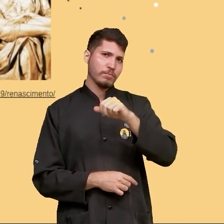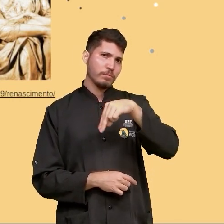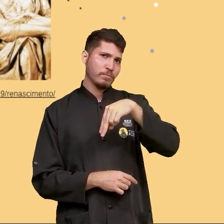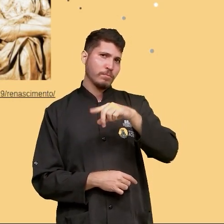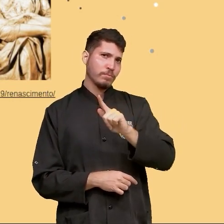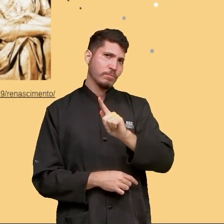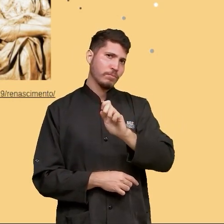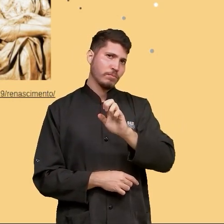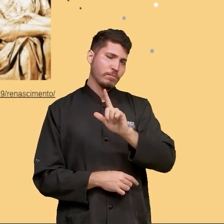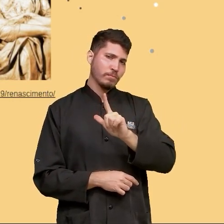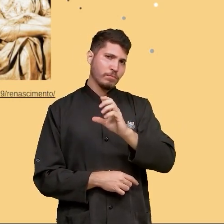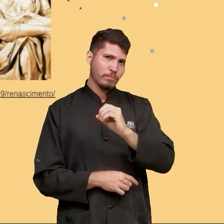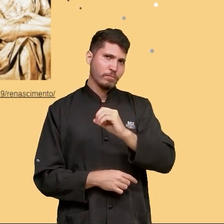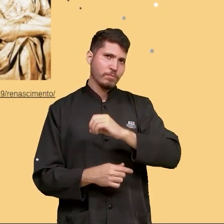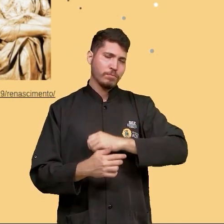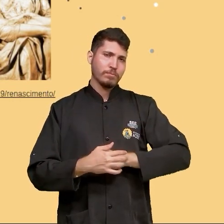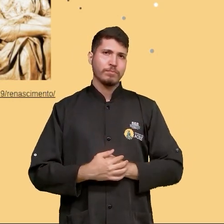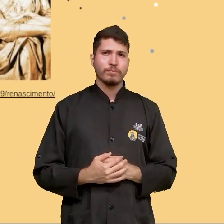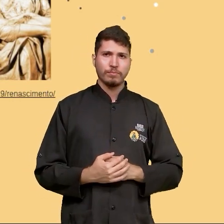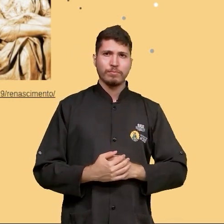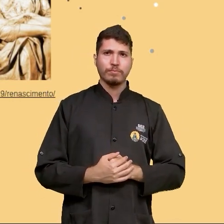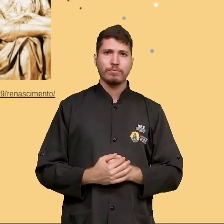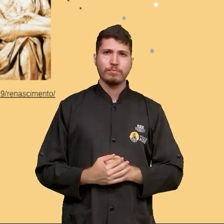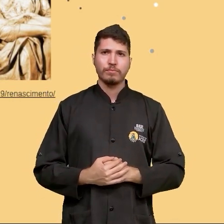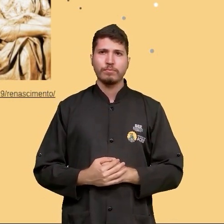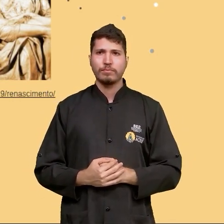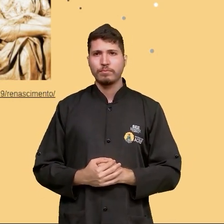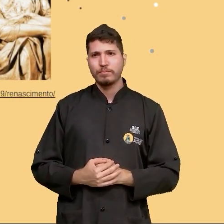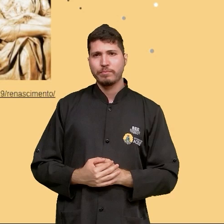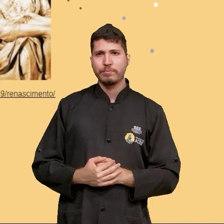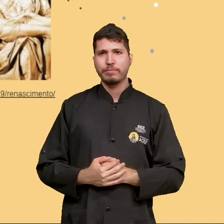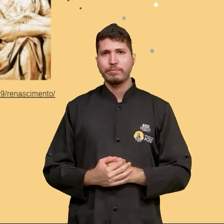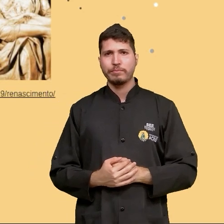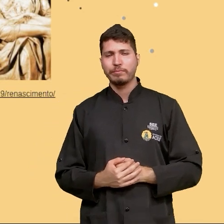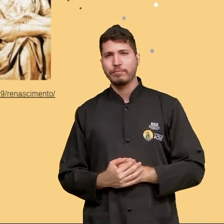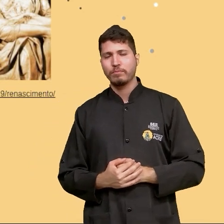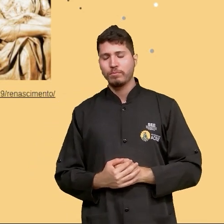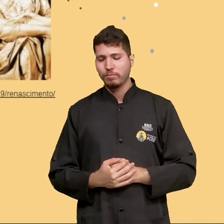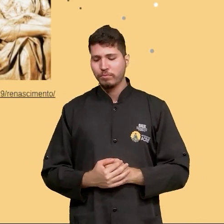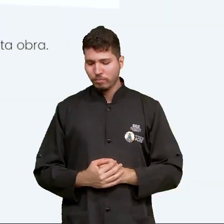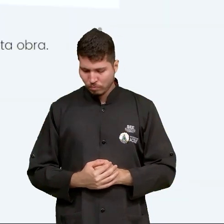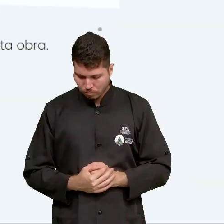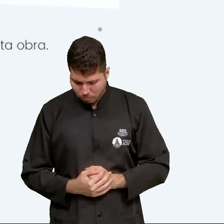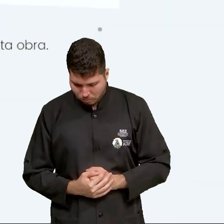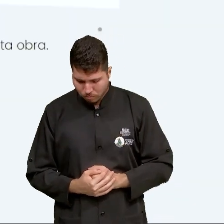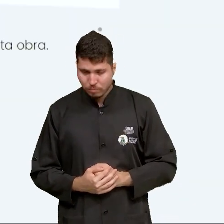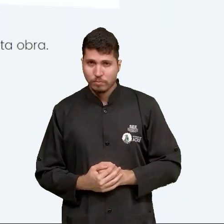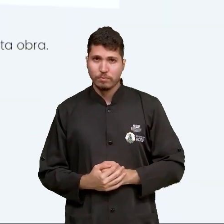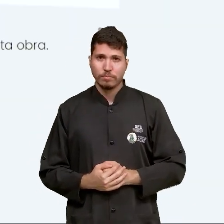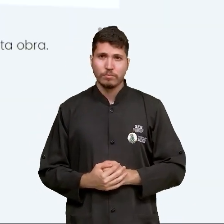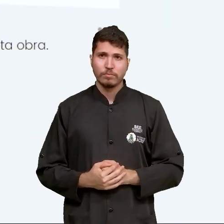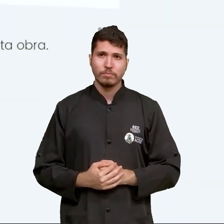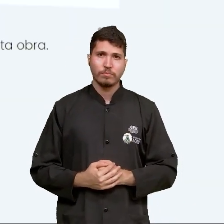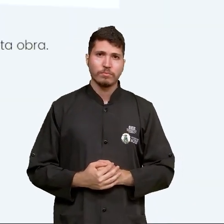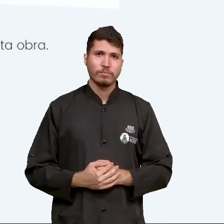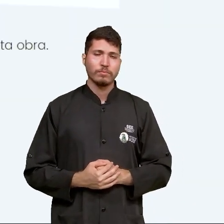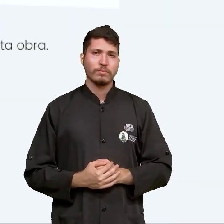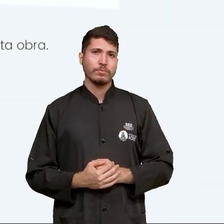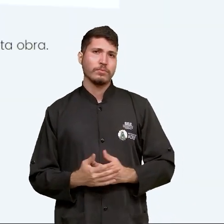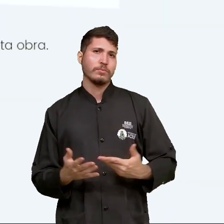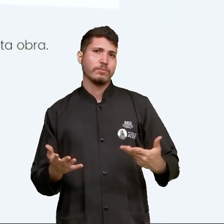nossa disciplina de arte, tá bom? Vamos para a nossa próxima pergunta. Agora, nós vamos falar